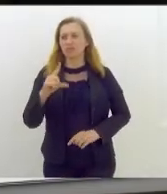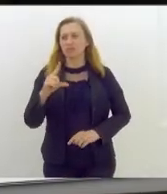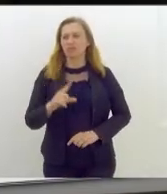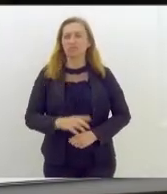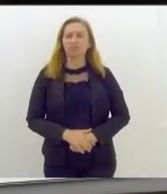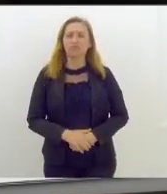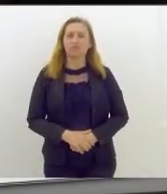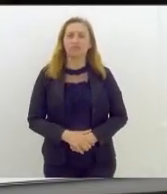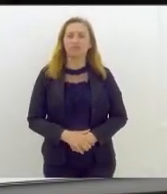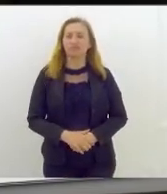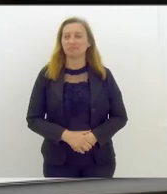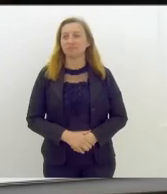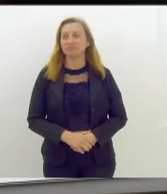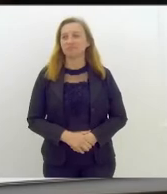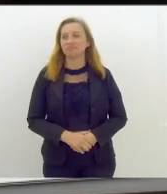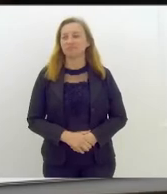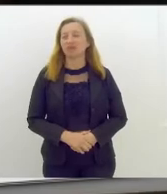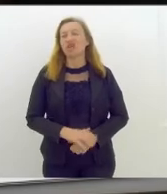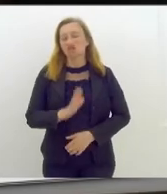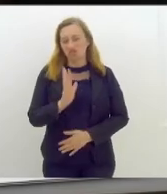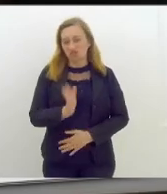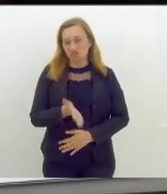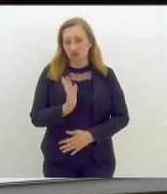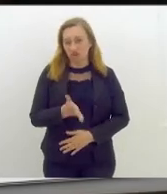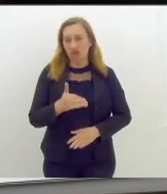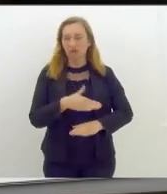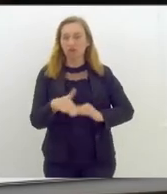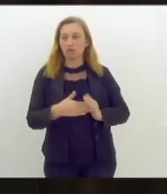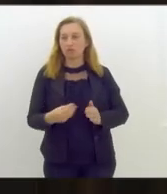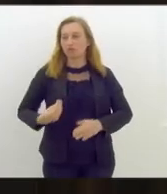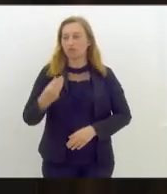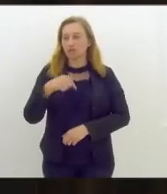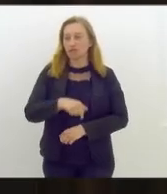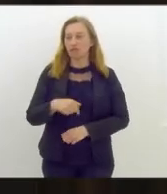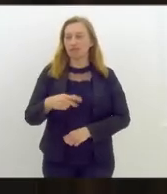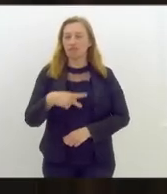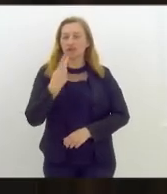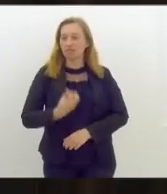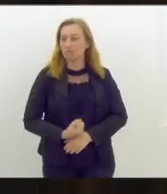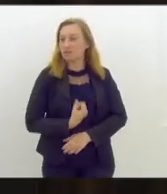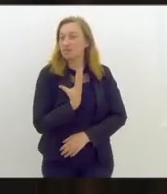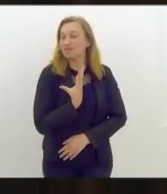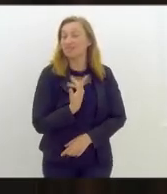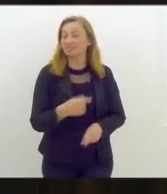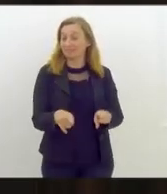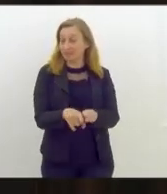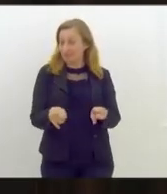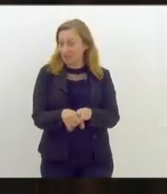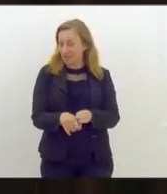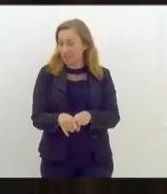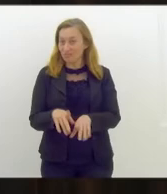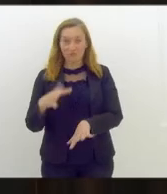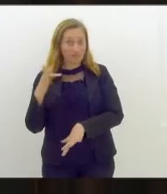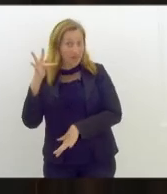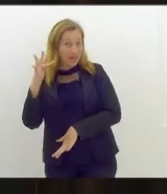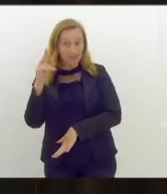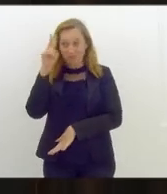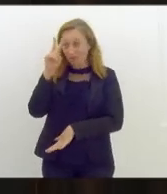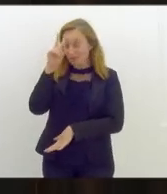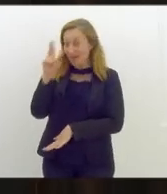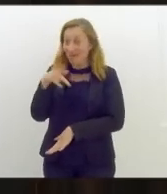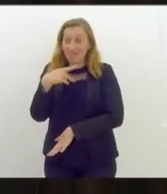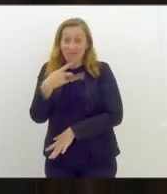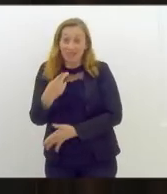orgulha. E eu, já que estamos todos aqui falando de poesia também, eu vou ser muito breve, eu vou lembrar as